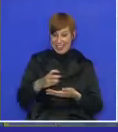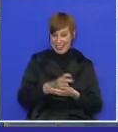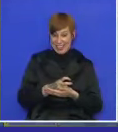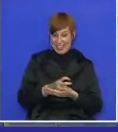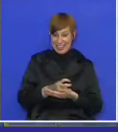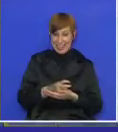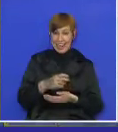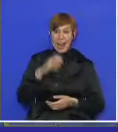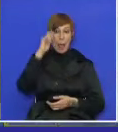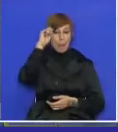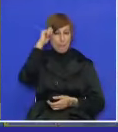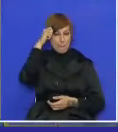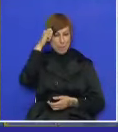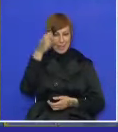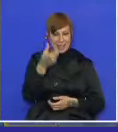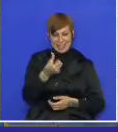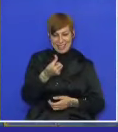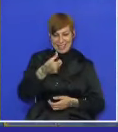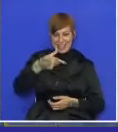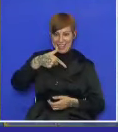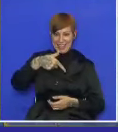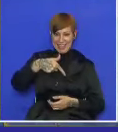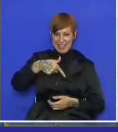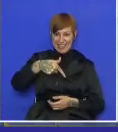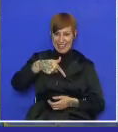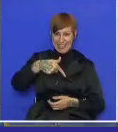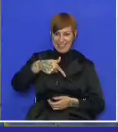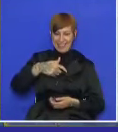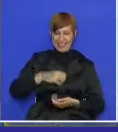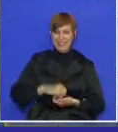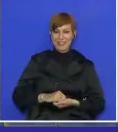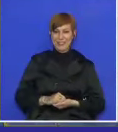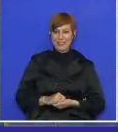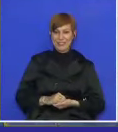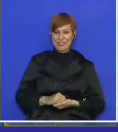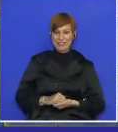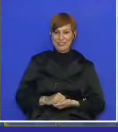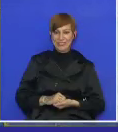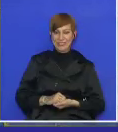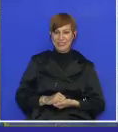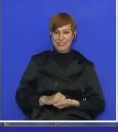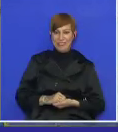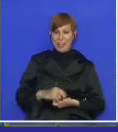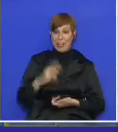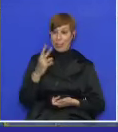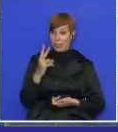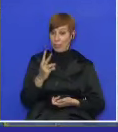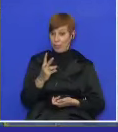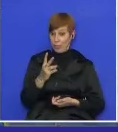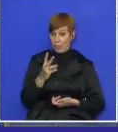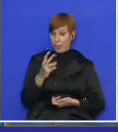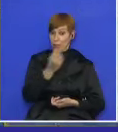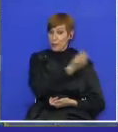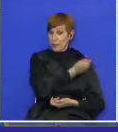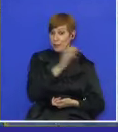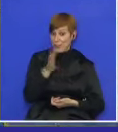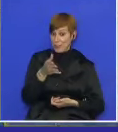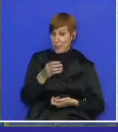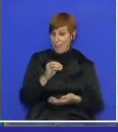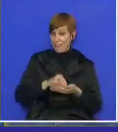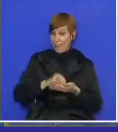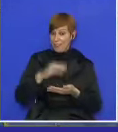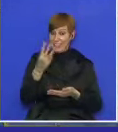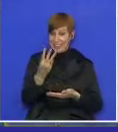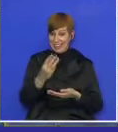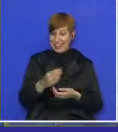preta, número 67. Preta, 67. Foram sorteados 2 números, faltam 3.